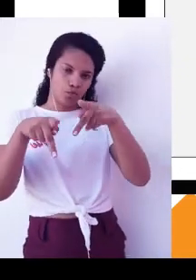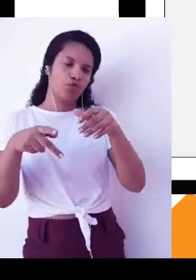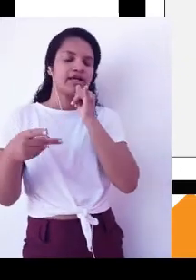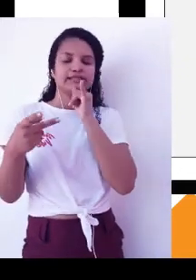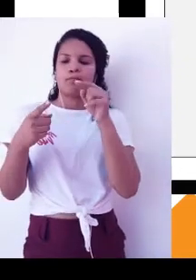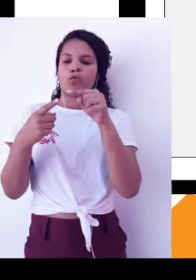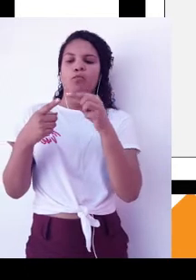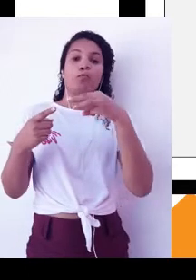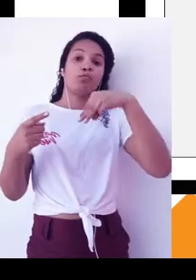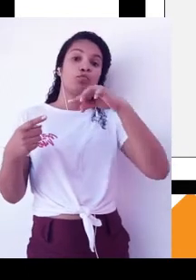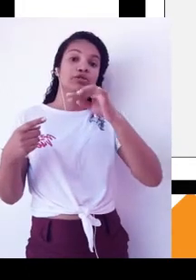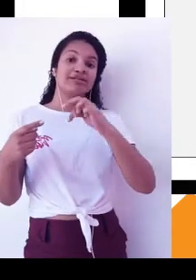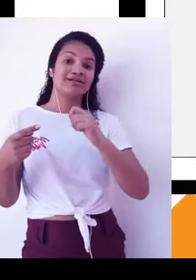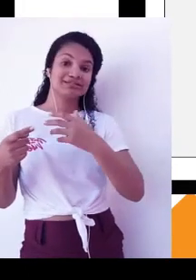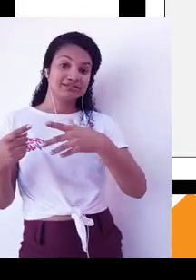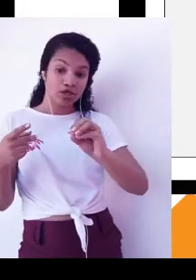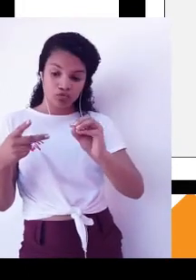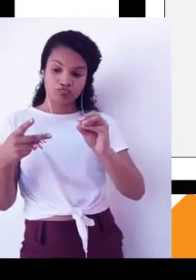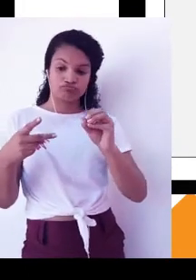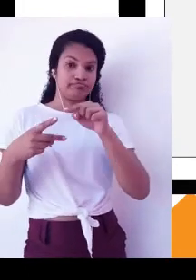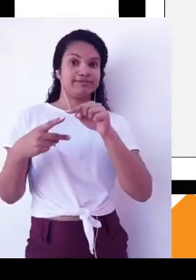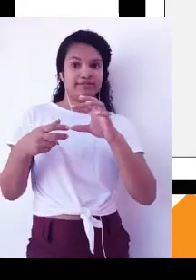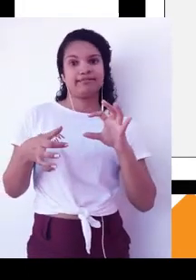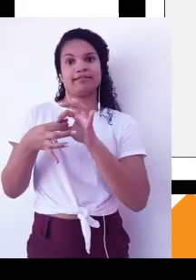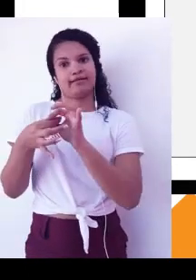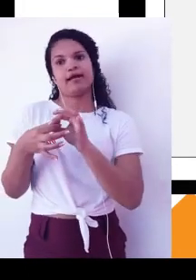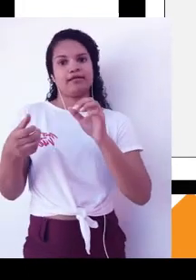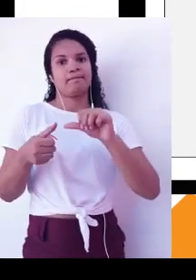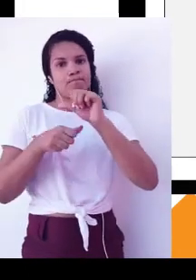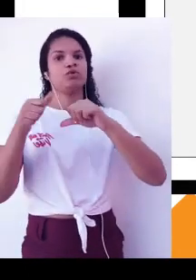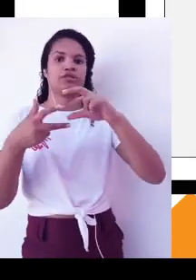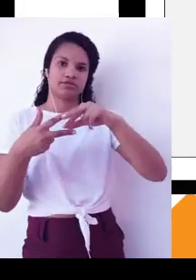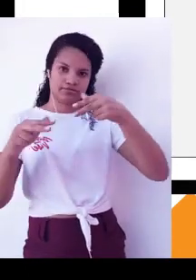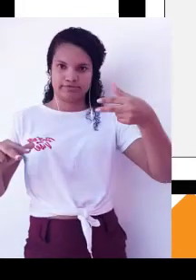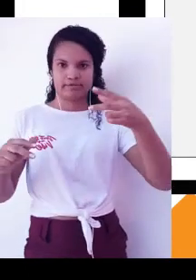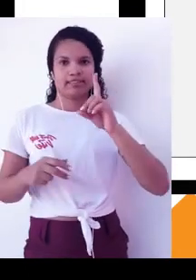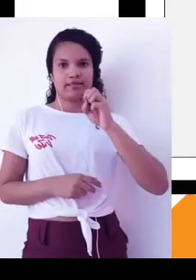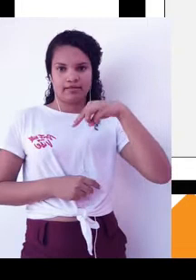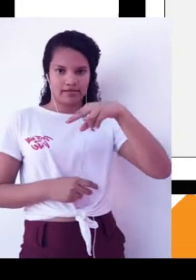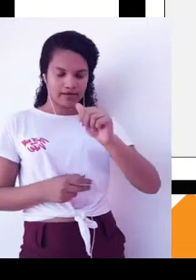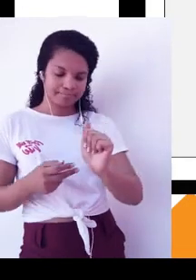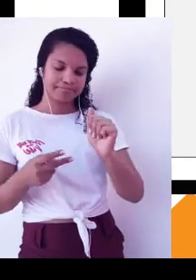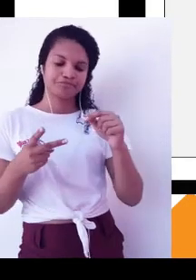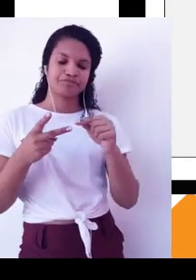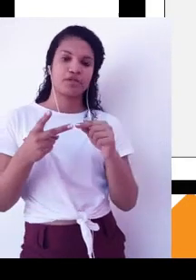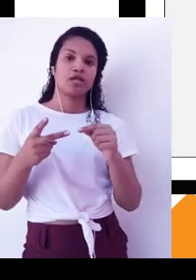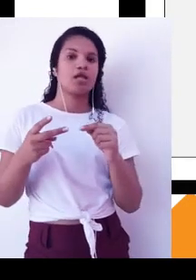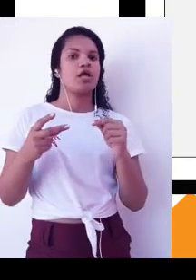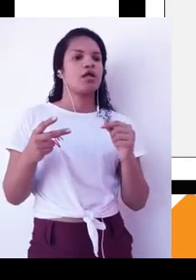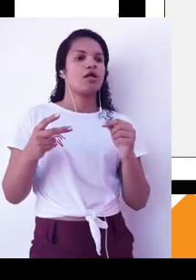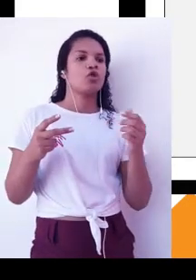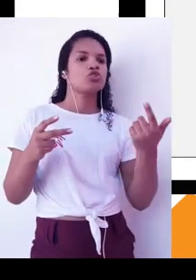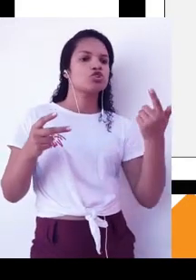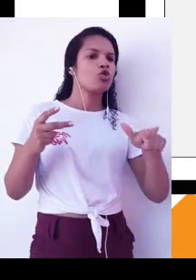como a mutação, que está relacionada a mudanças no material genético, mudanças no DNA, a recombinação,